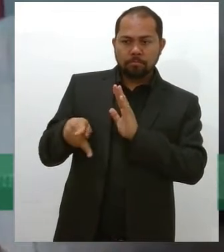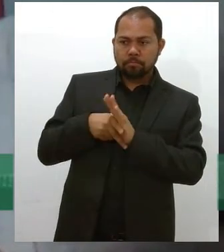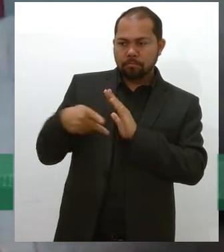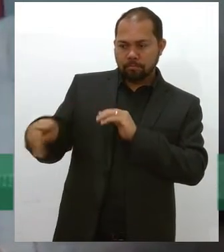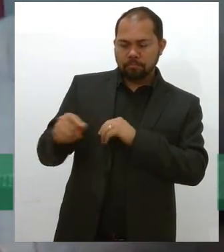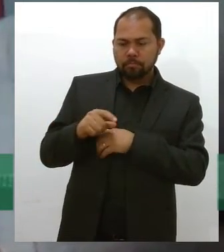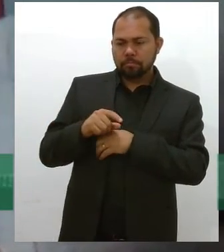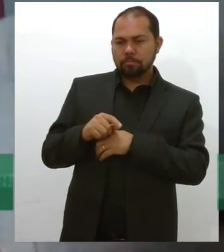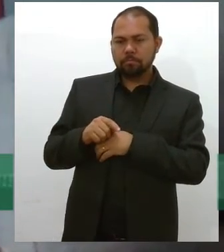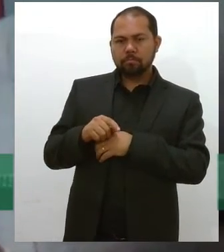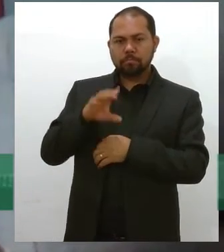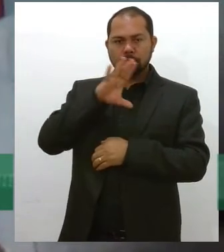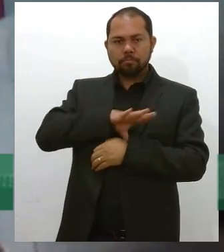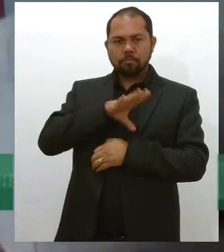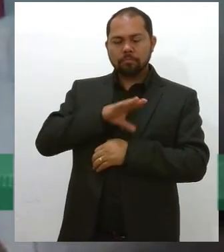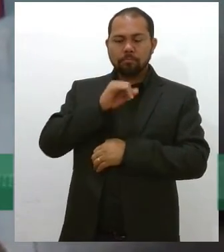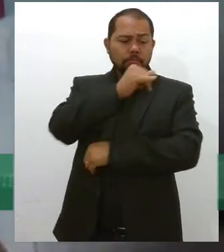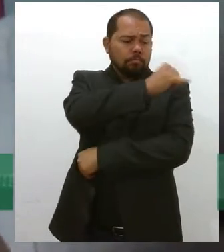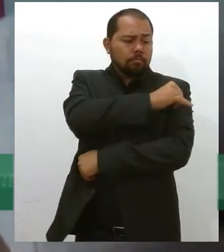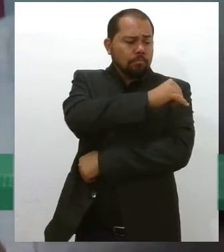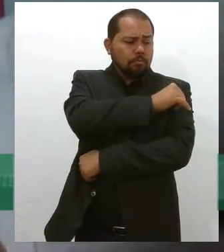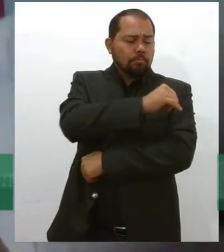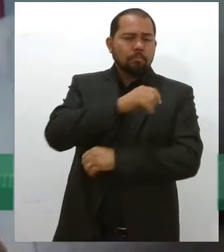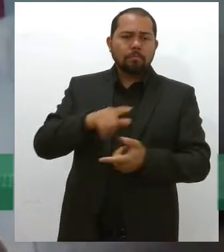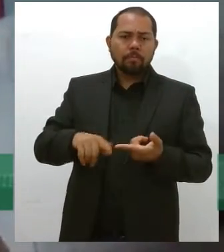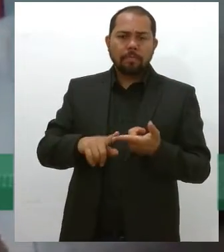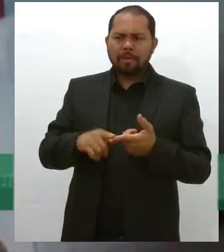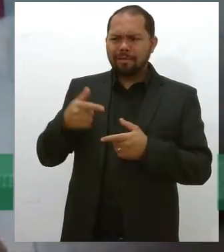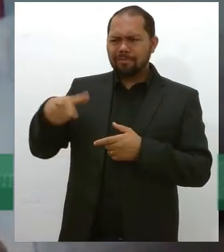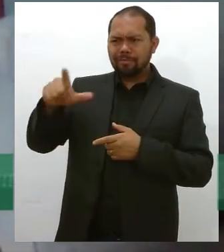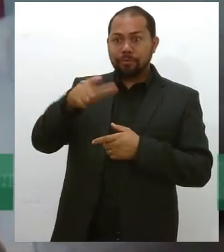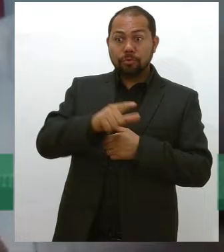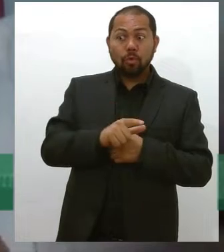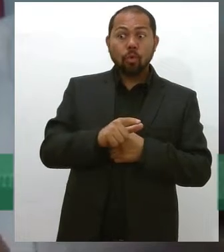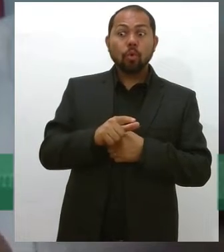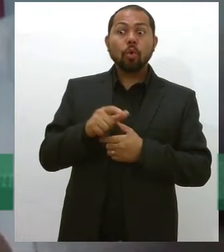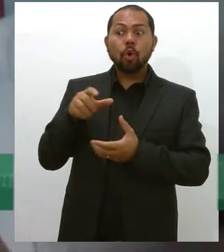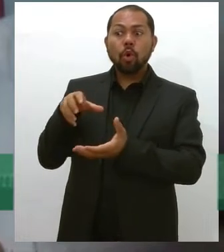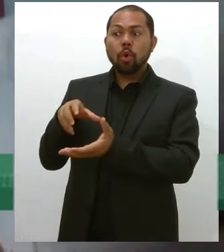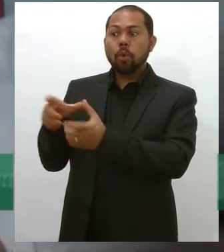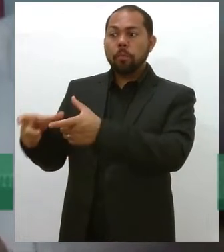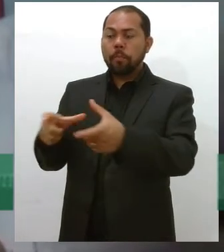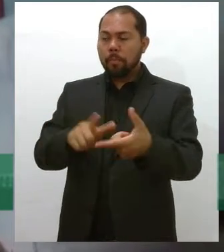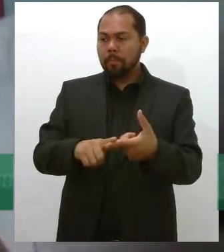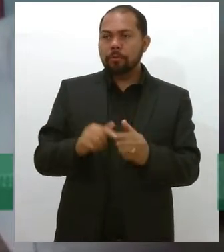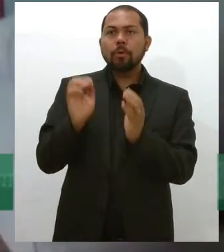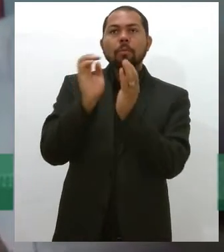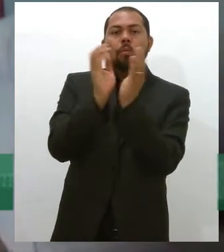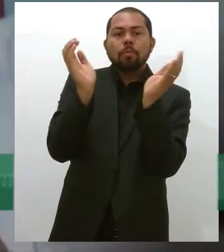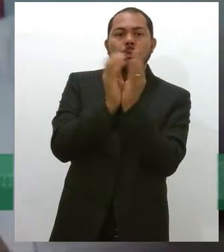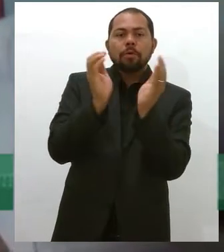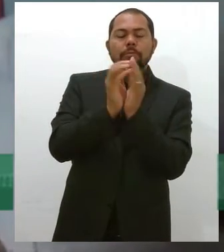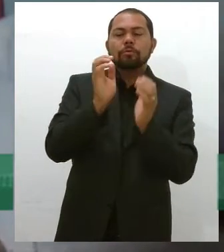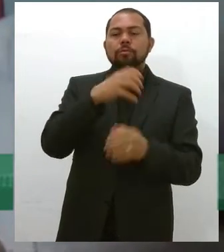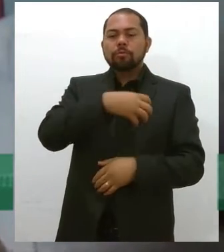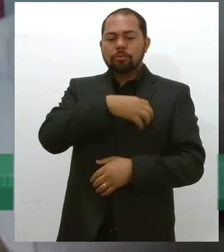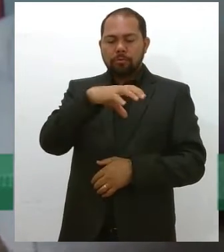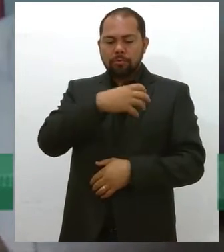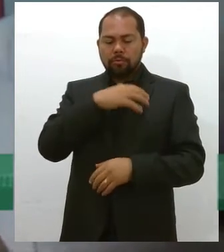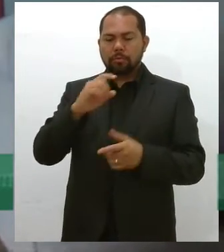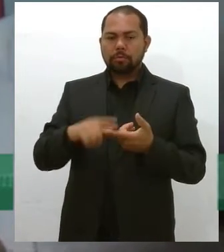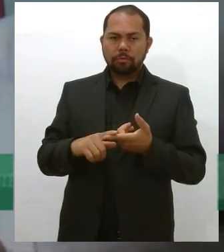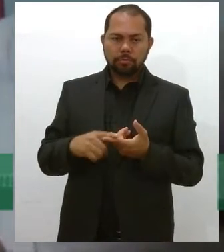Rio de Janeiro, e outras capitanias também bem poderosas, como o próprio Pernambuco, a própria Bahia, claro, a partir de Salvador, Pará e